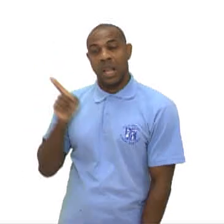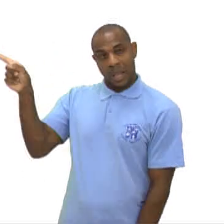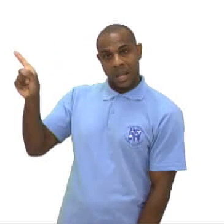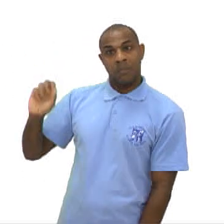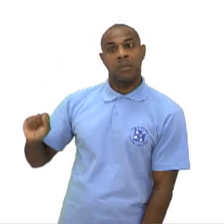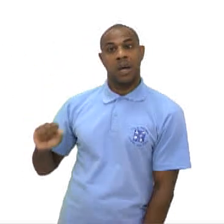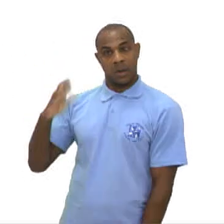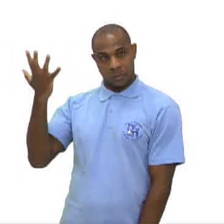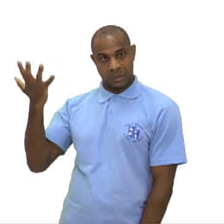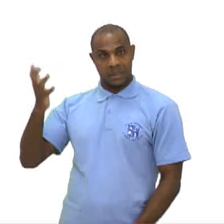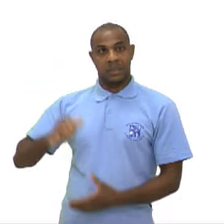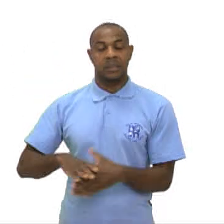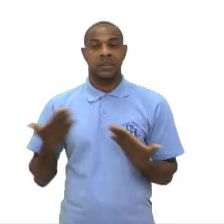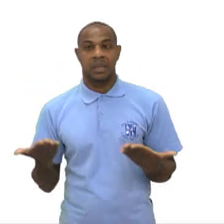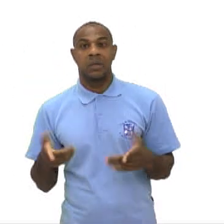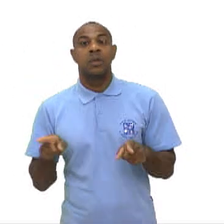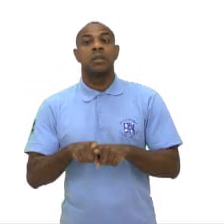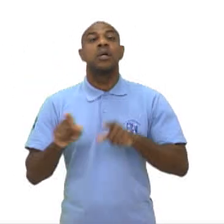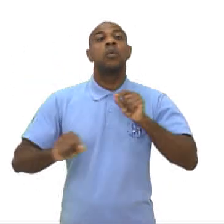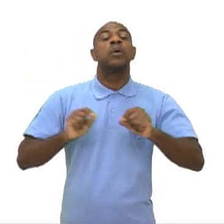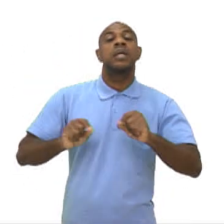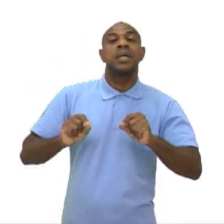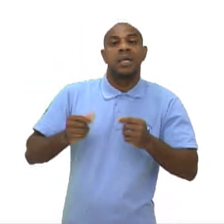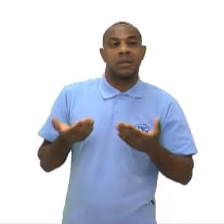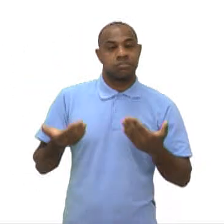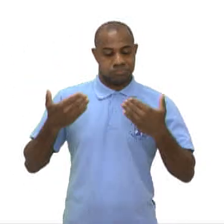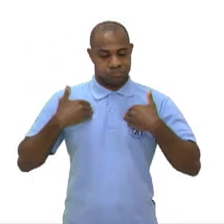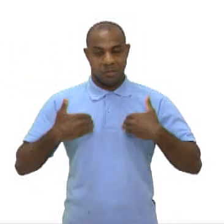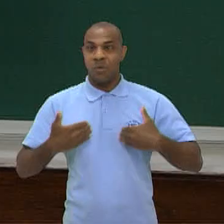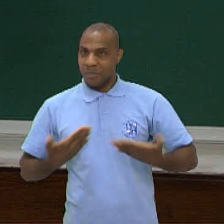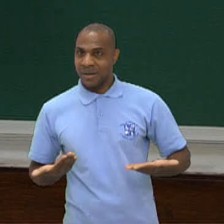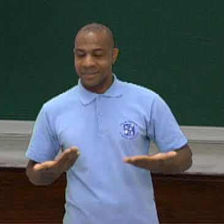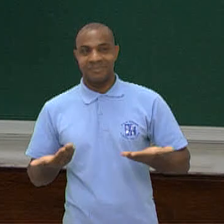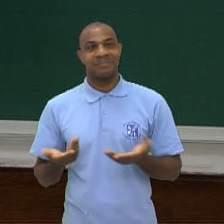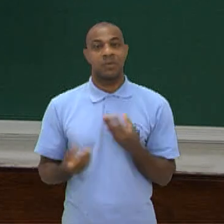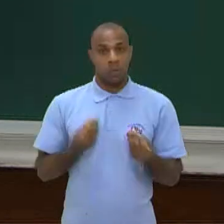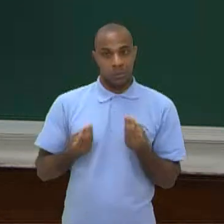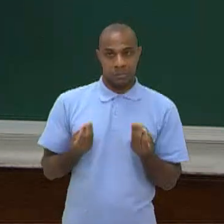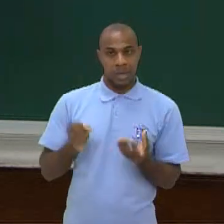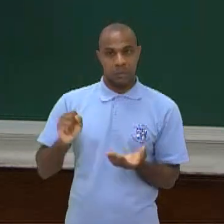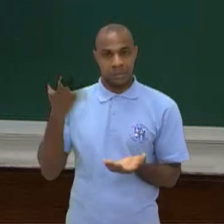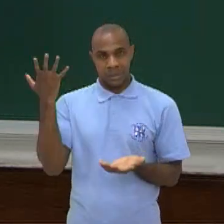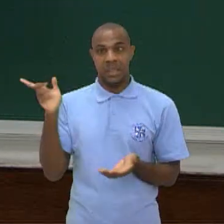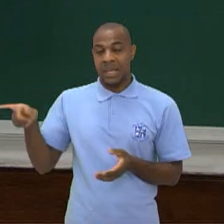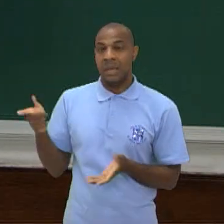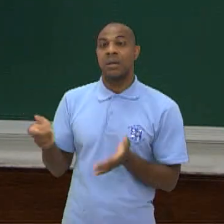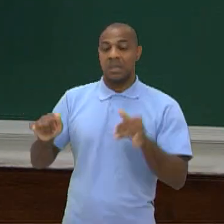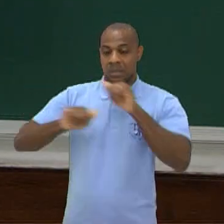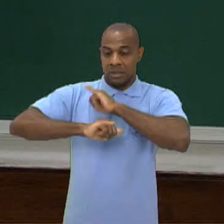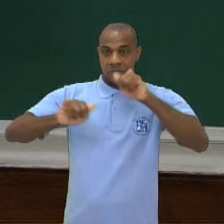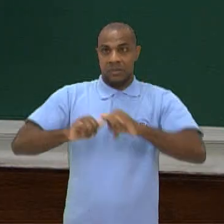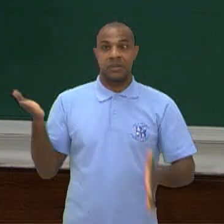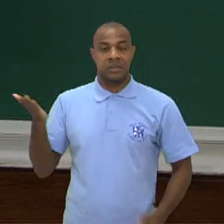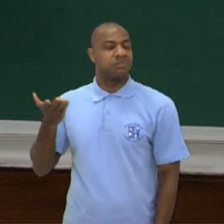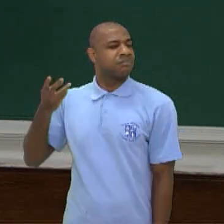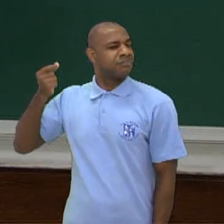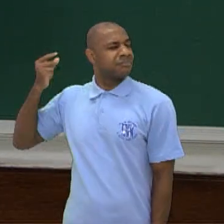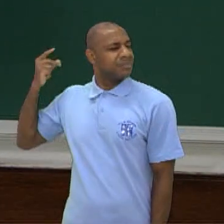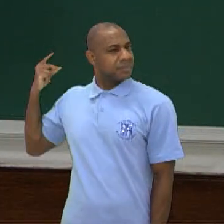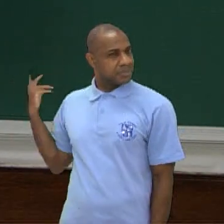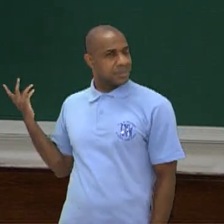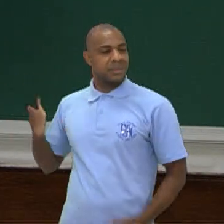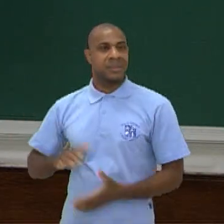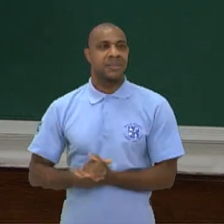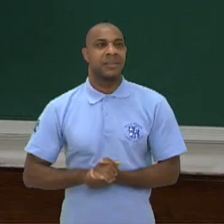que estava nos corpos humanos e renas enterrados no permafrost. Então veja só, né? É uma notícia antiga, 2016, então não é no mês